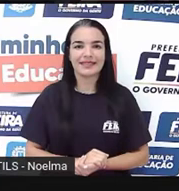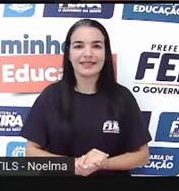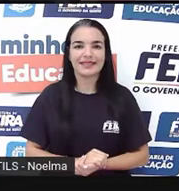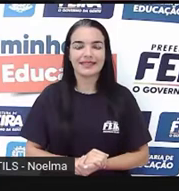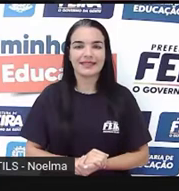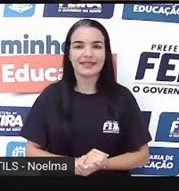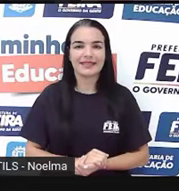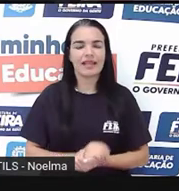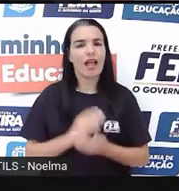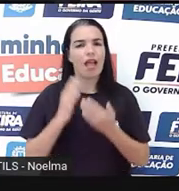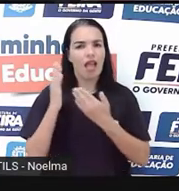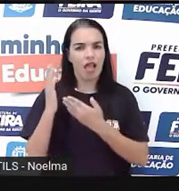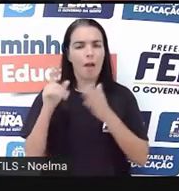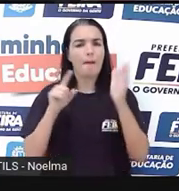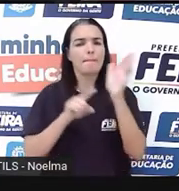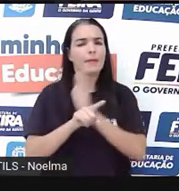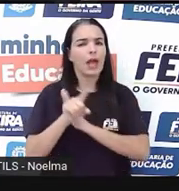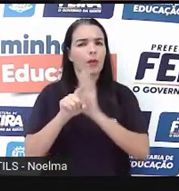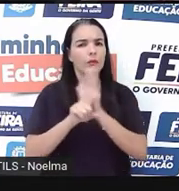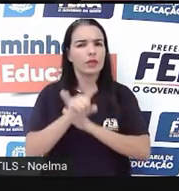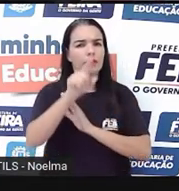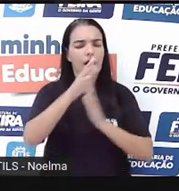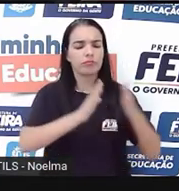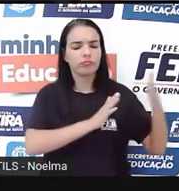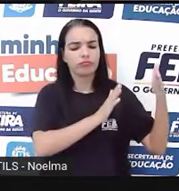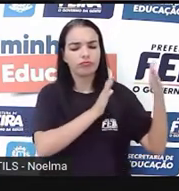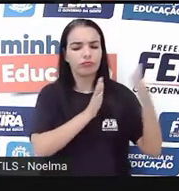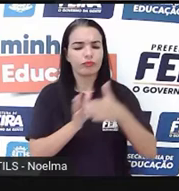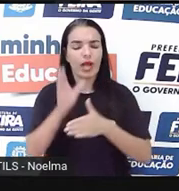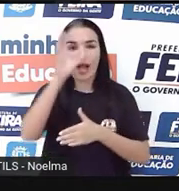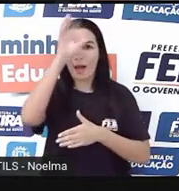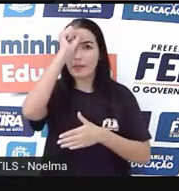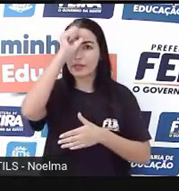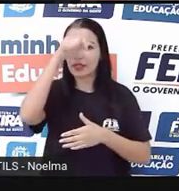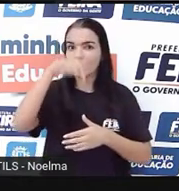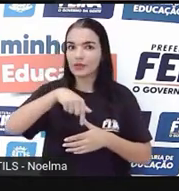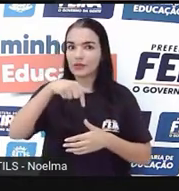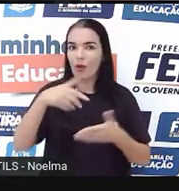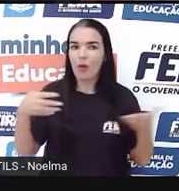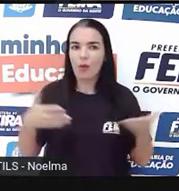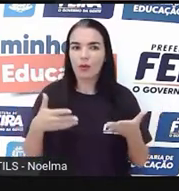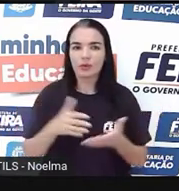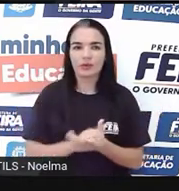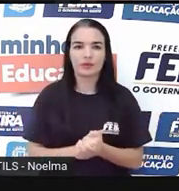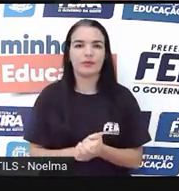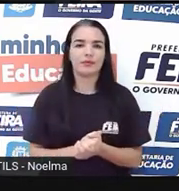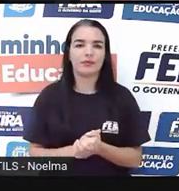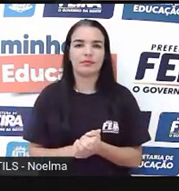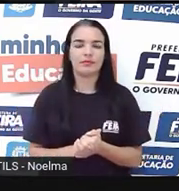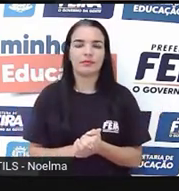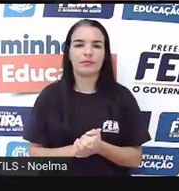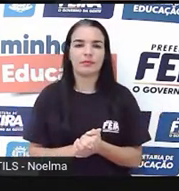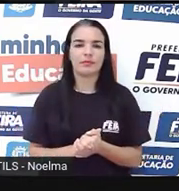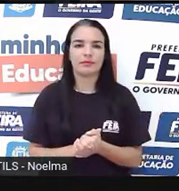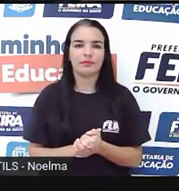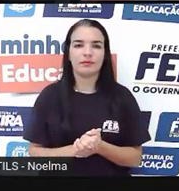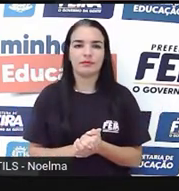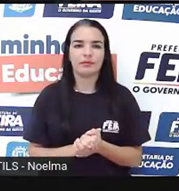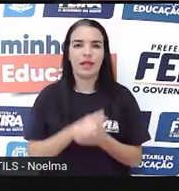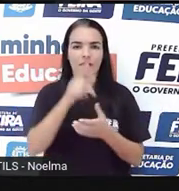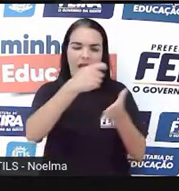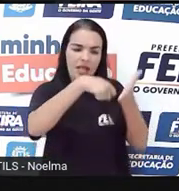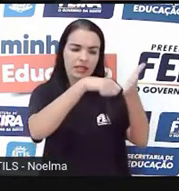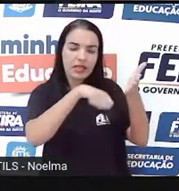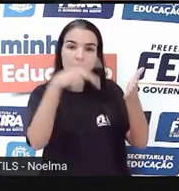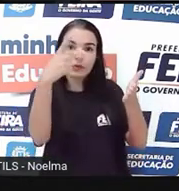é a pergunta que vai direcionar a nossa aprendizagem de hoje. What is Halloween like? Escreva